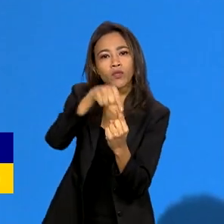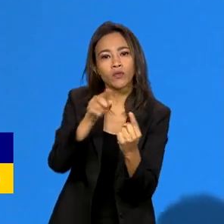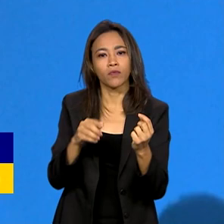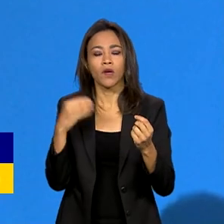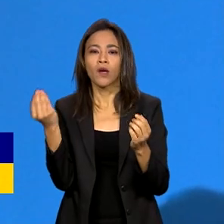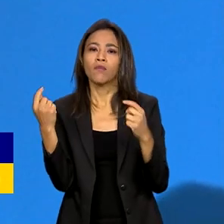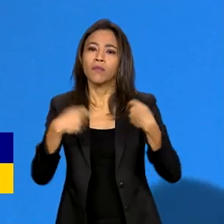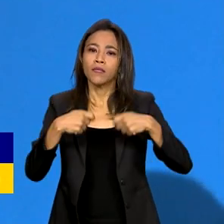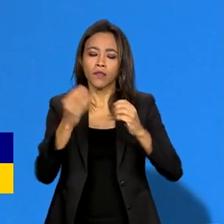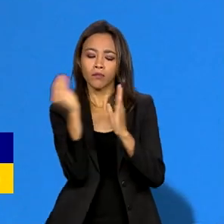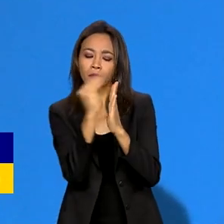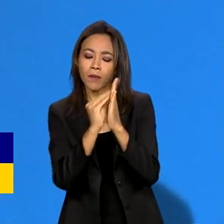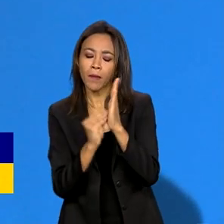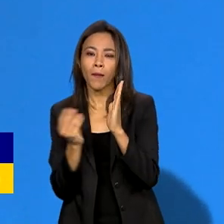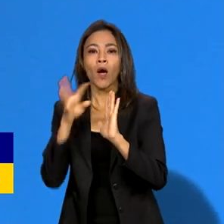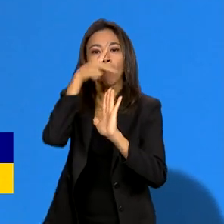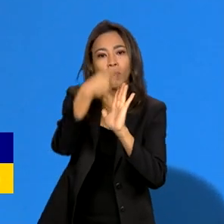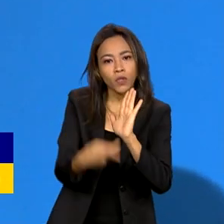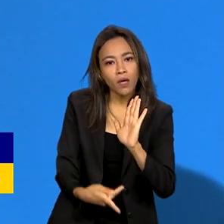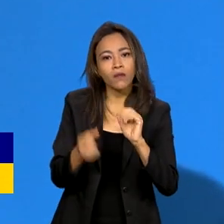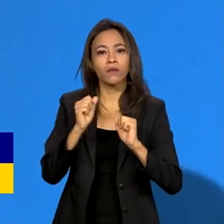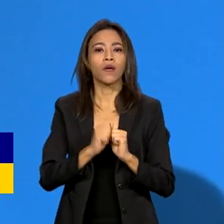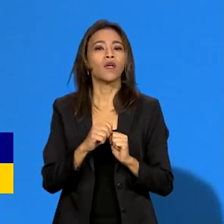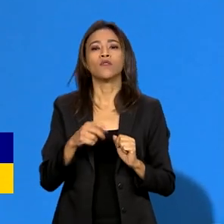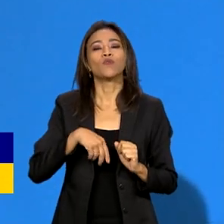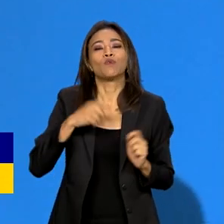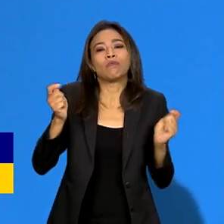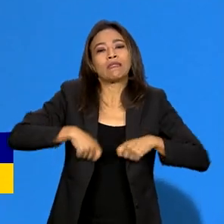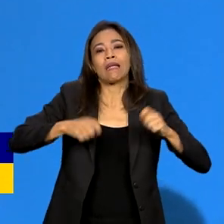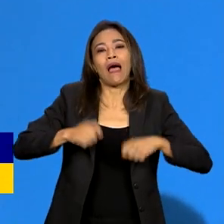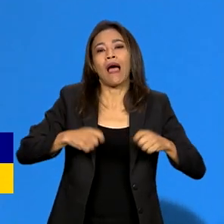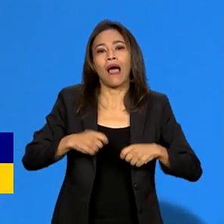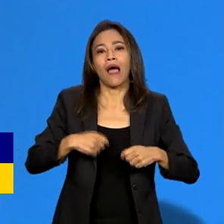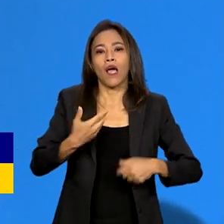projeto, na política você não pode ficar governando, sabe, de